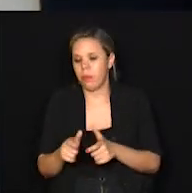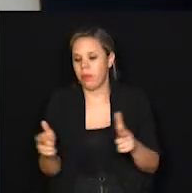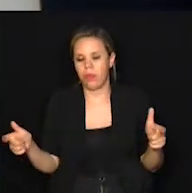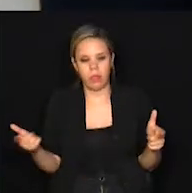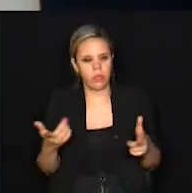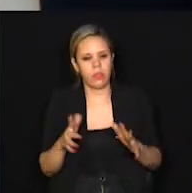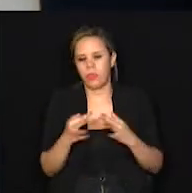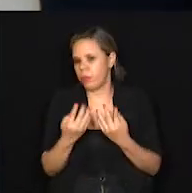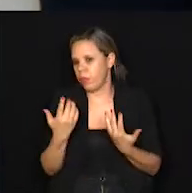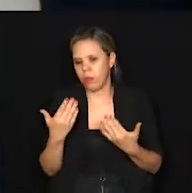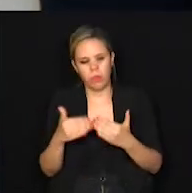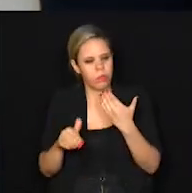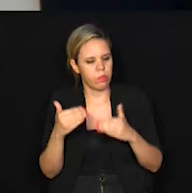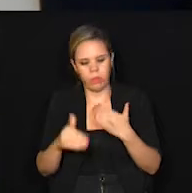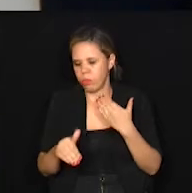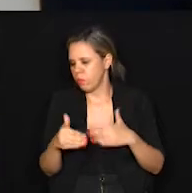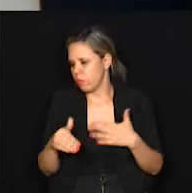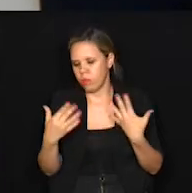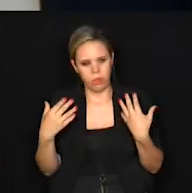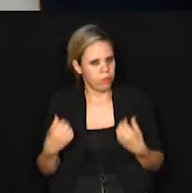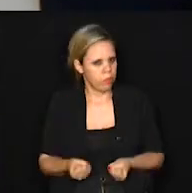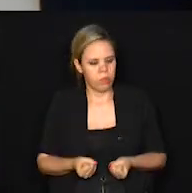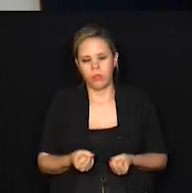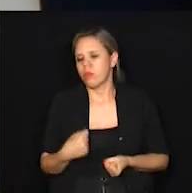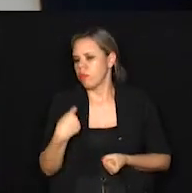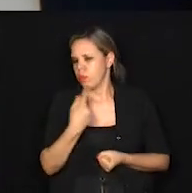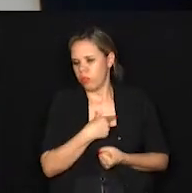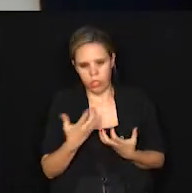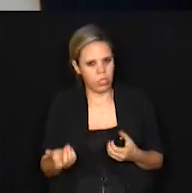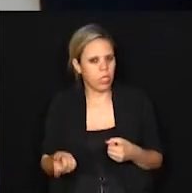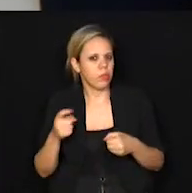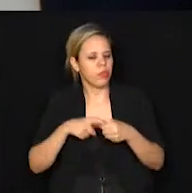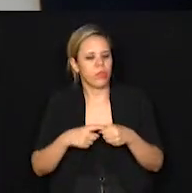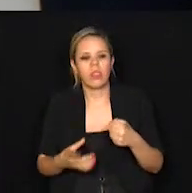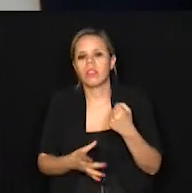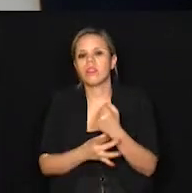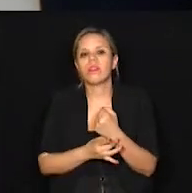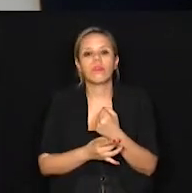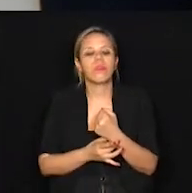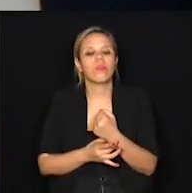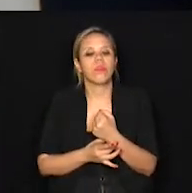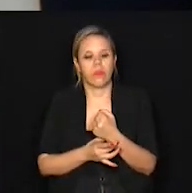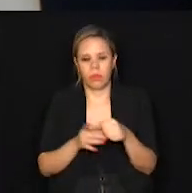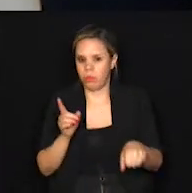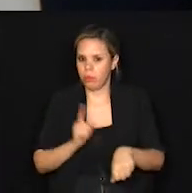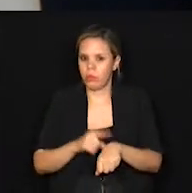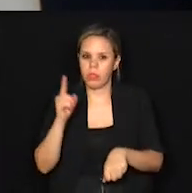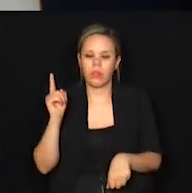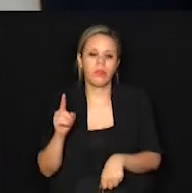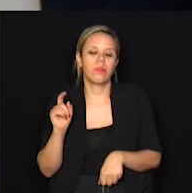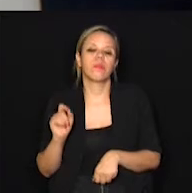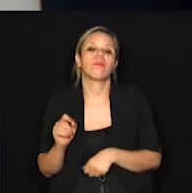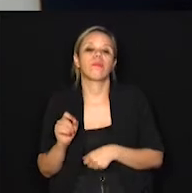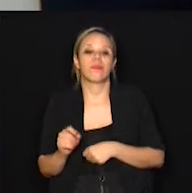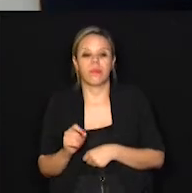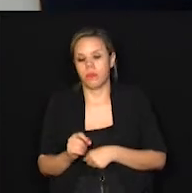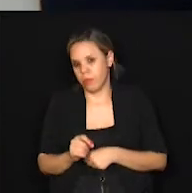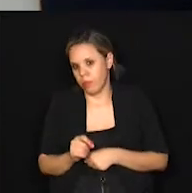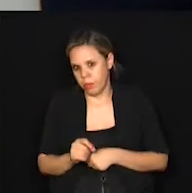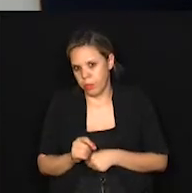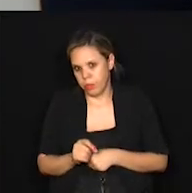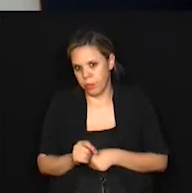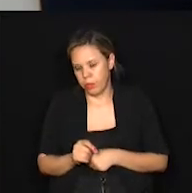Na Inglaterra, eu tenho uma conhecida que está morando, uma brasileira que está morando na Inglaterra, que relatou para mim que